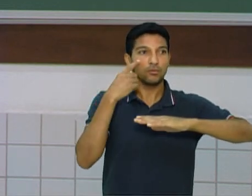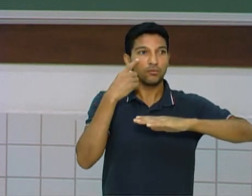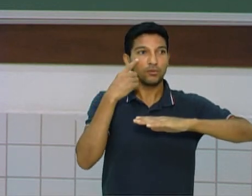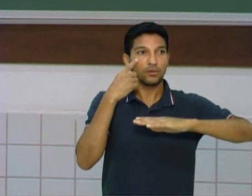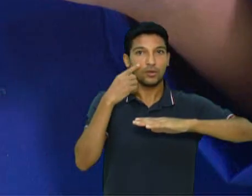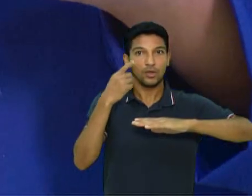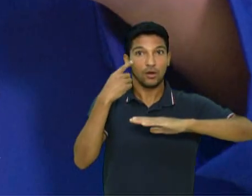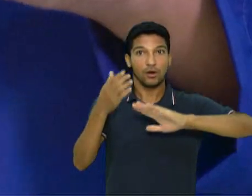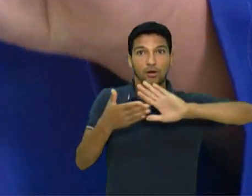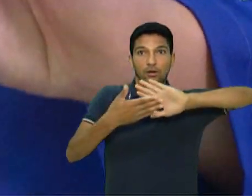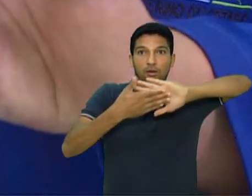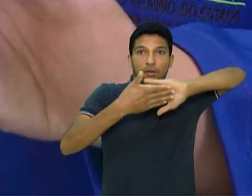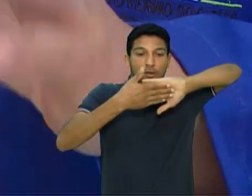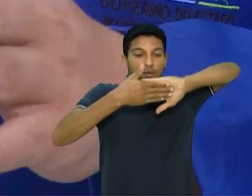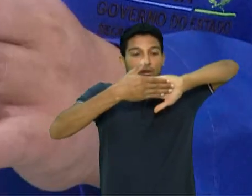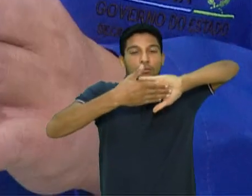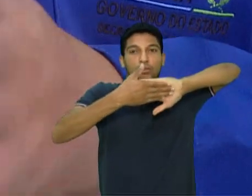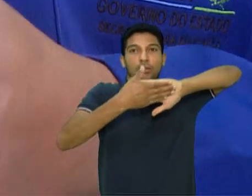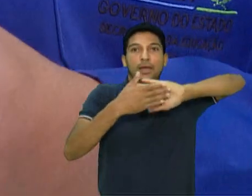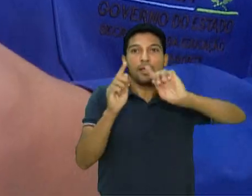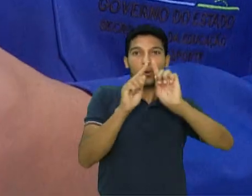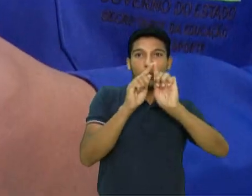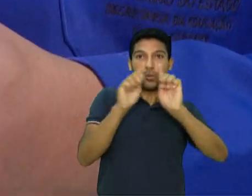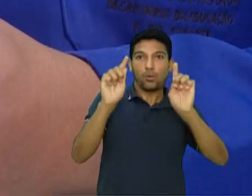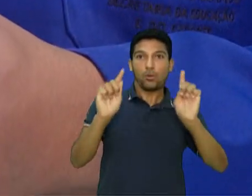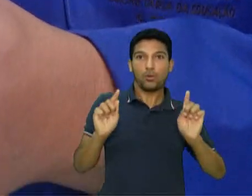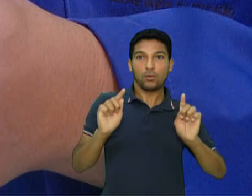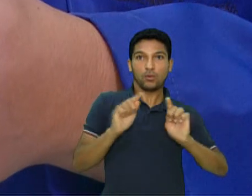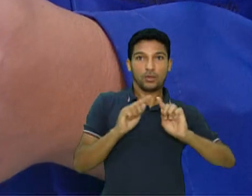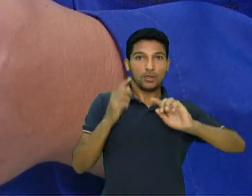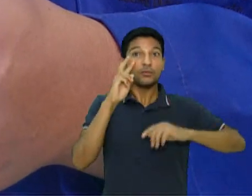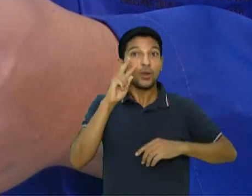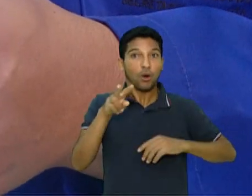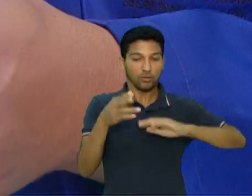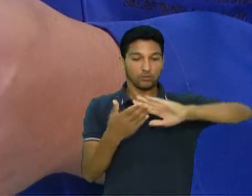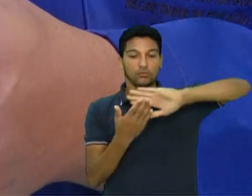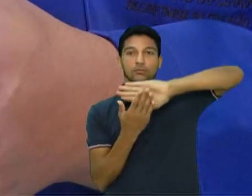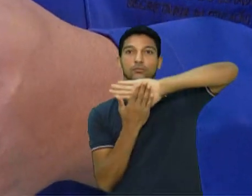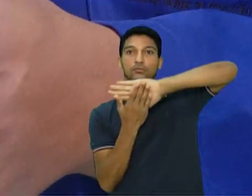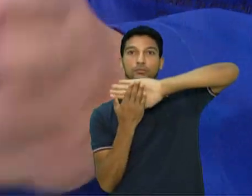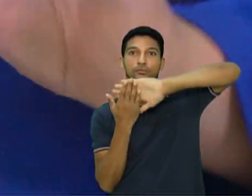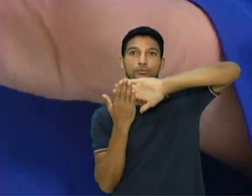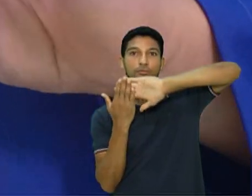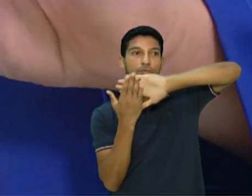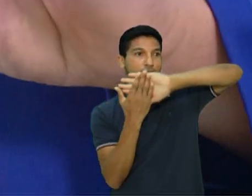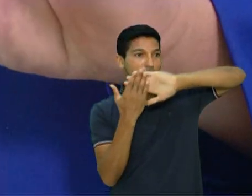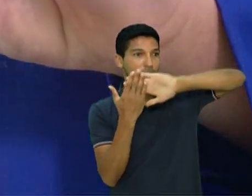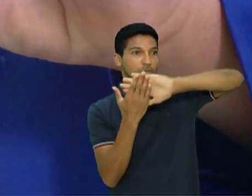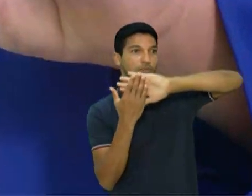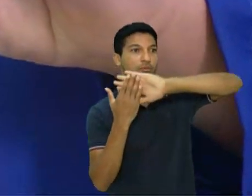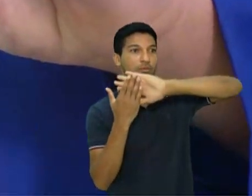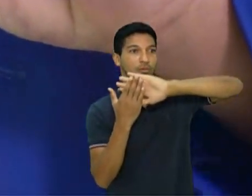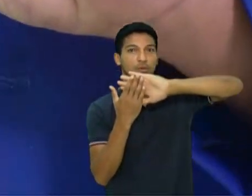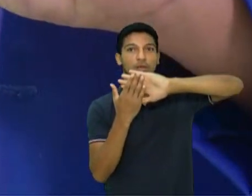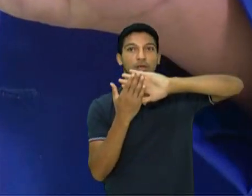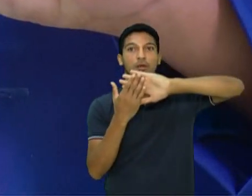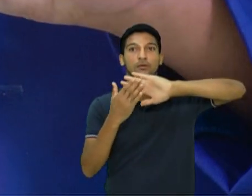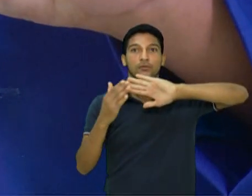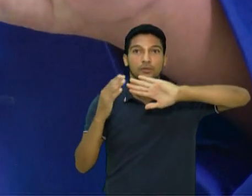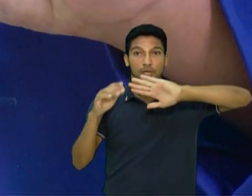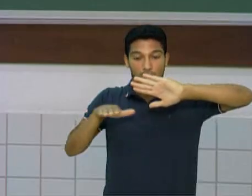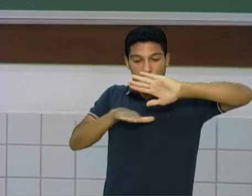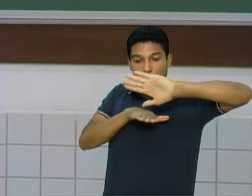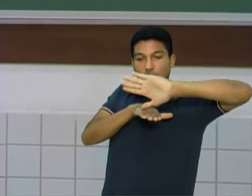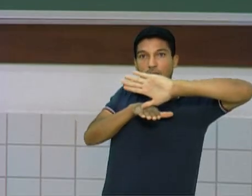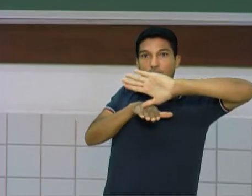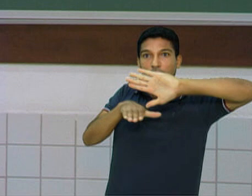mas a face desse cubo é um quadrado. Então, olhe para esse quadrado aqui, ok? Olhando para esse quadrado, imagine então que o plano